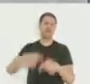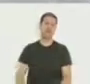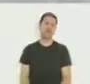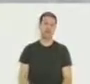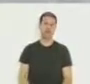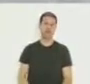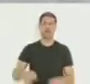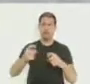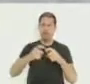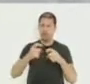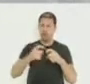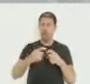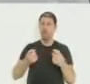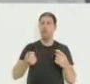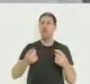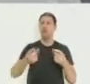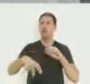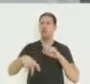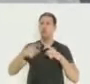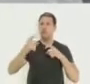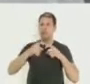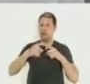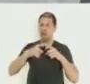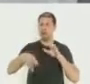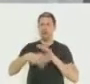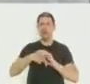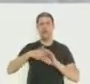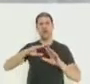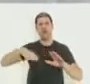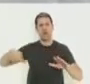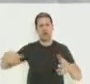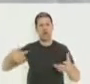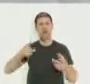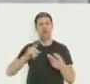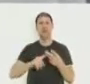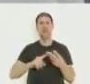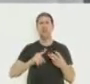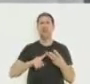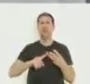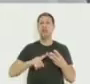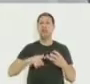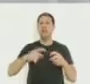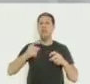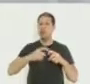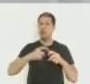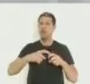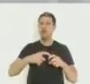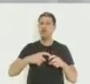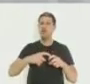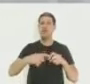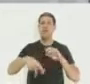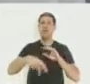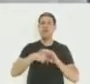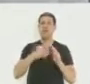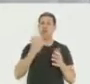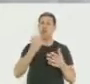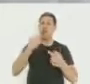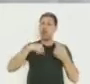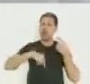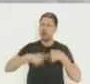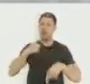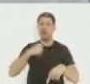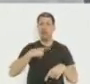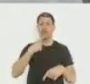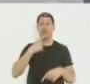especialistas na área de nutrição e saúde conhecedores do assunto atestam que o leite materno é o primeiro